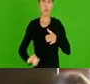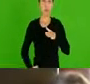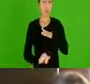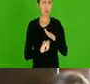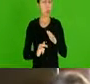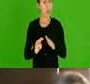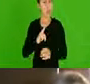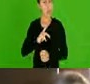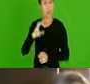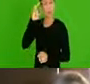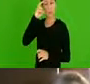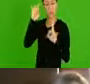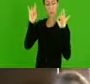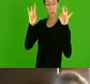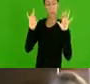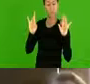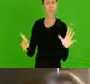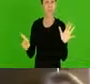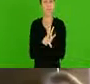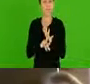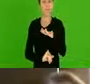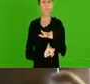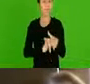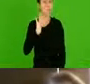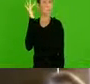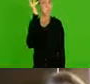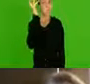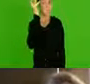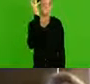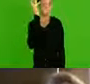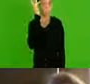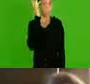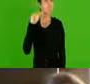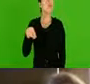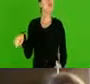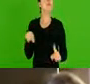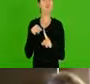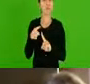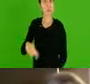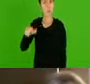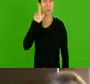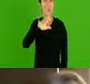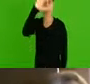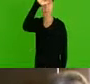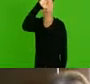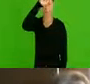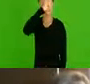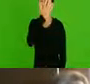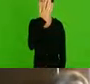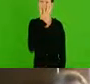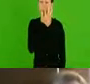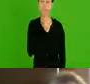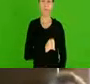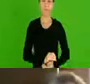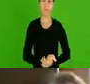completamente institucionalizada, cuja finalidade é fazê-las aprender a ler e escrever. Então, não se